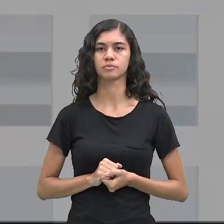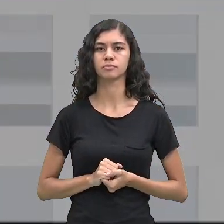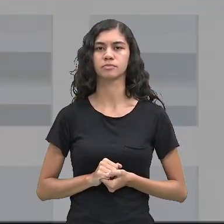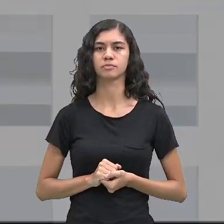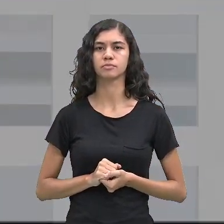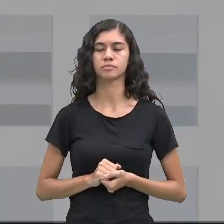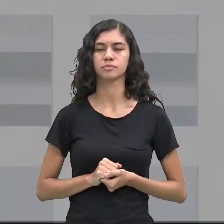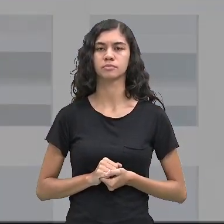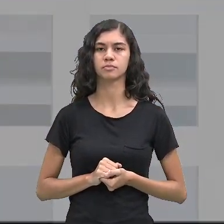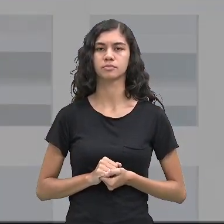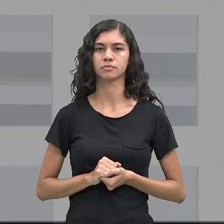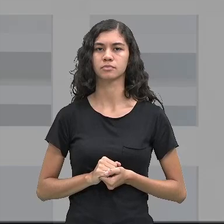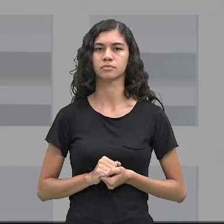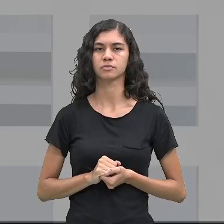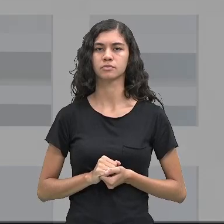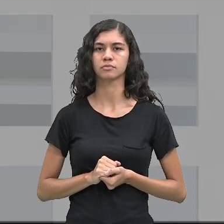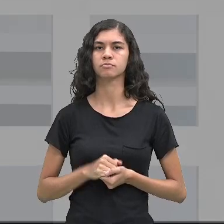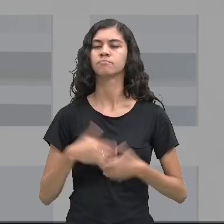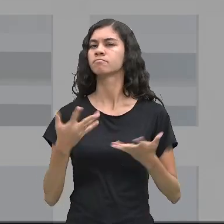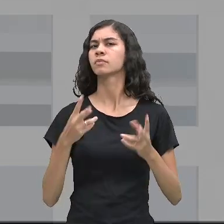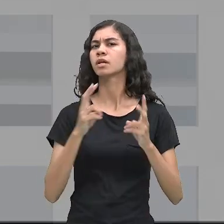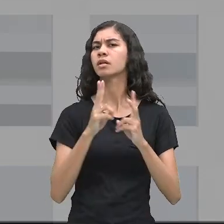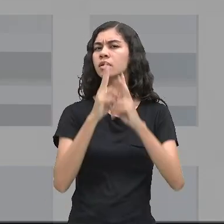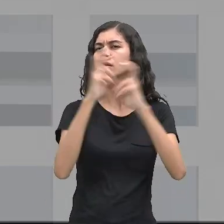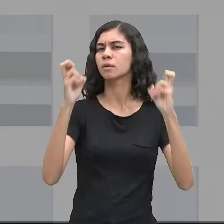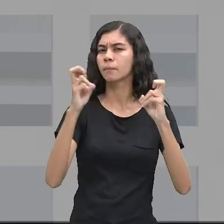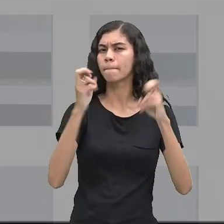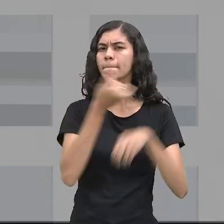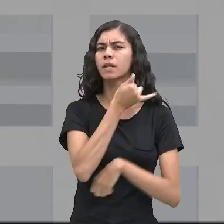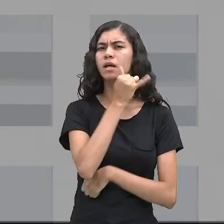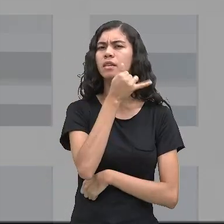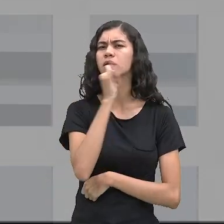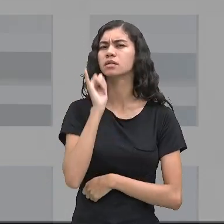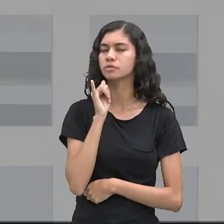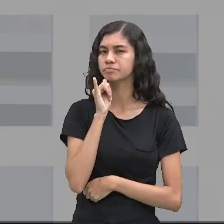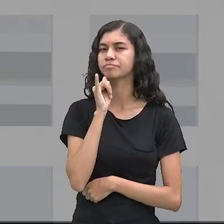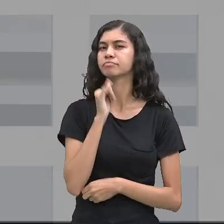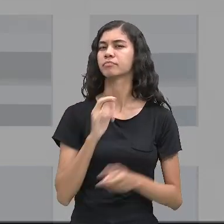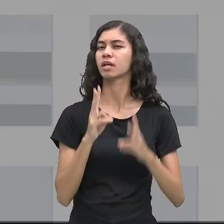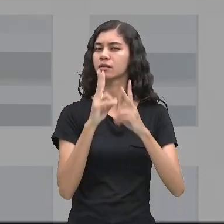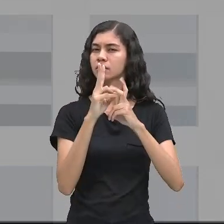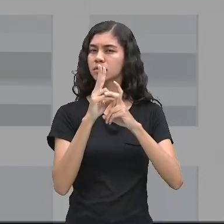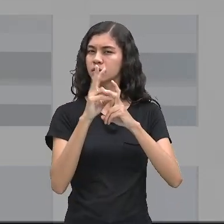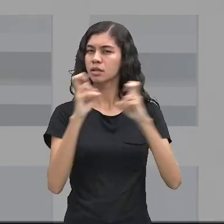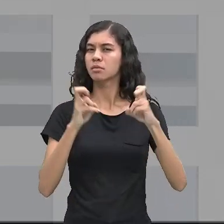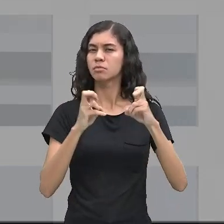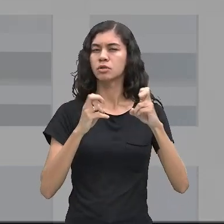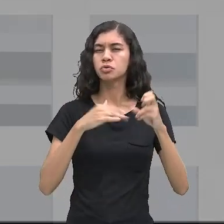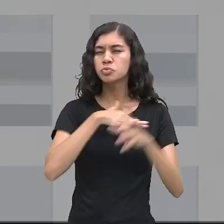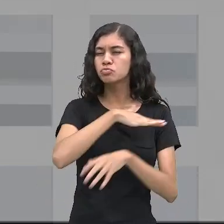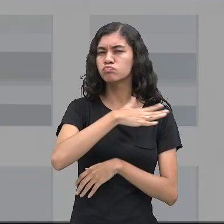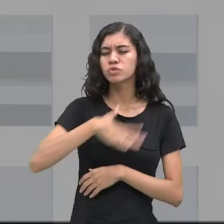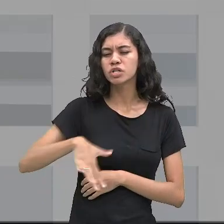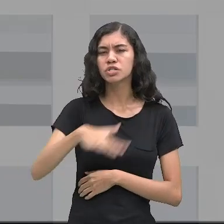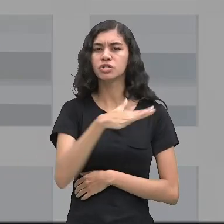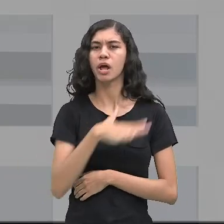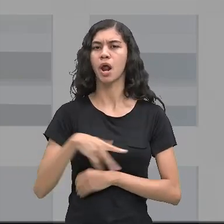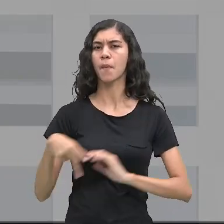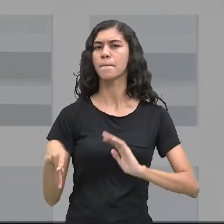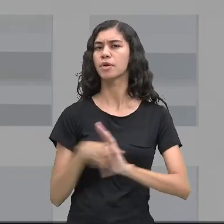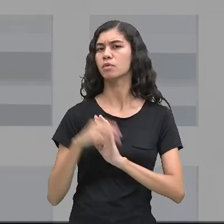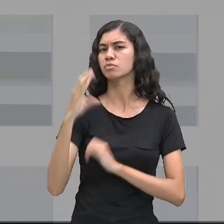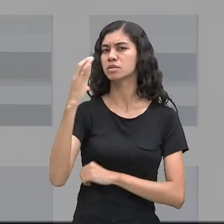Então é isso aí, pessoal. Olha só, o tema energia, ele é um tema que vai permear todas as ciências da natureza, tá certo? O tema